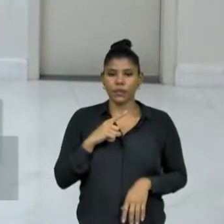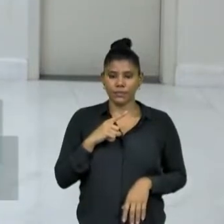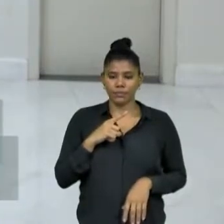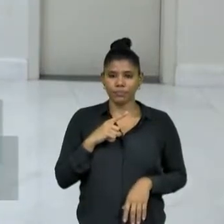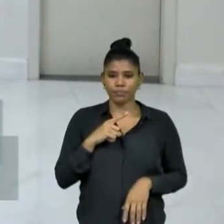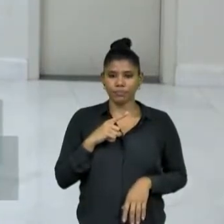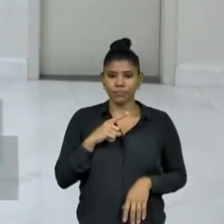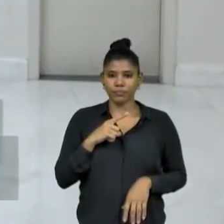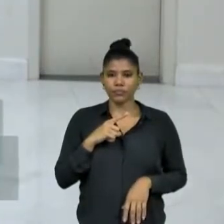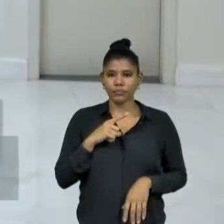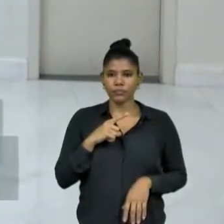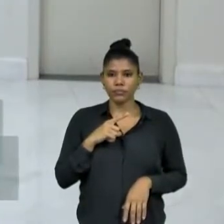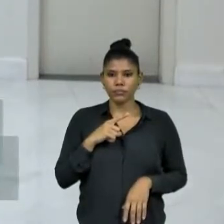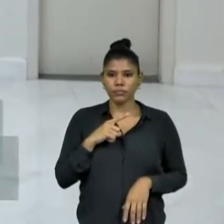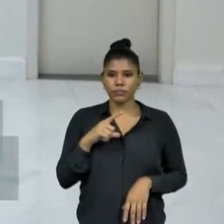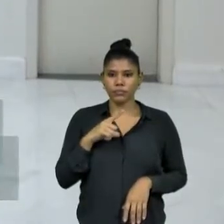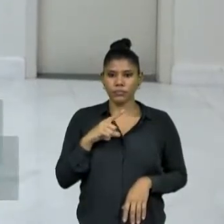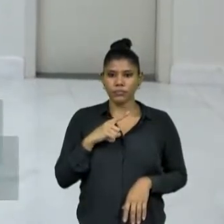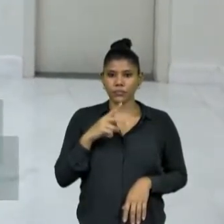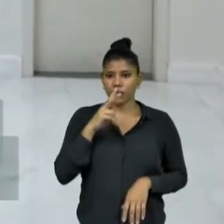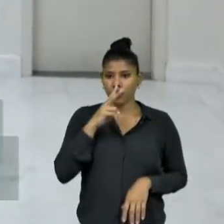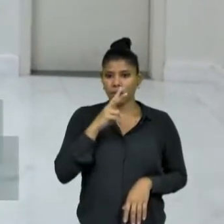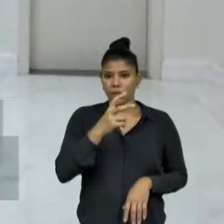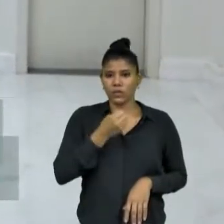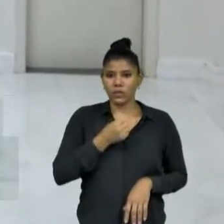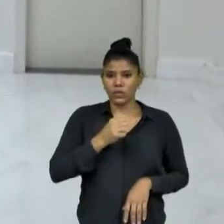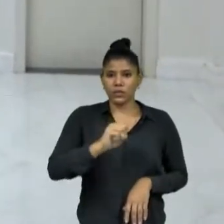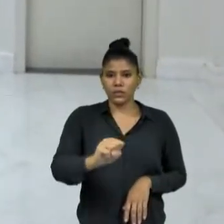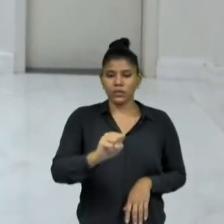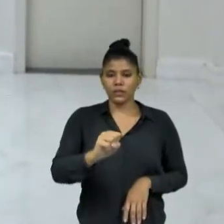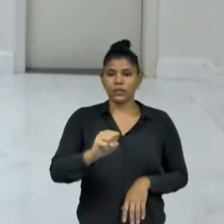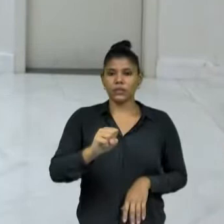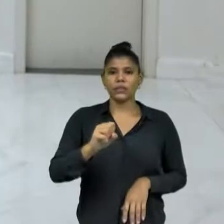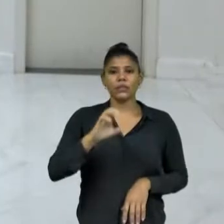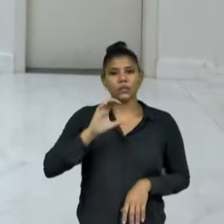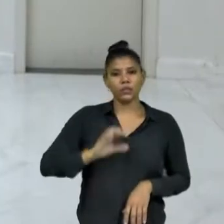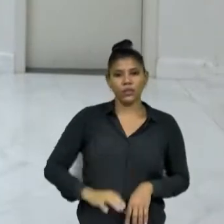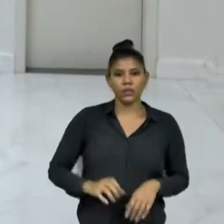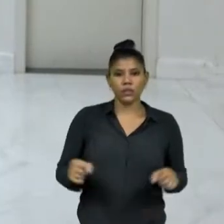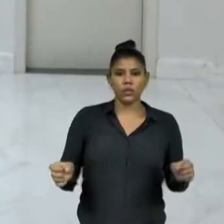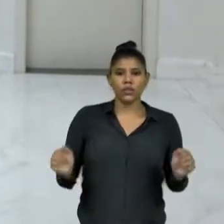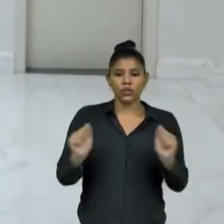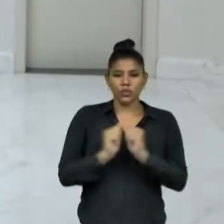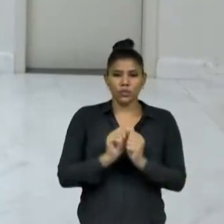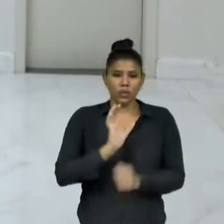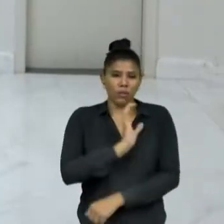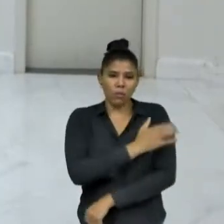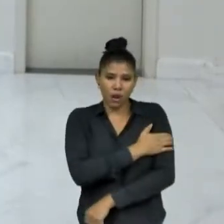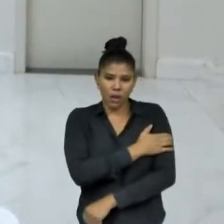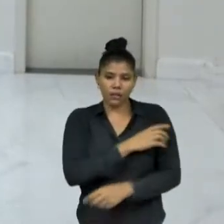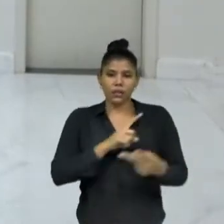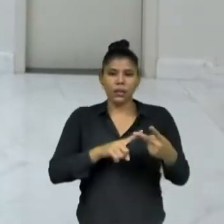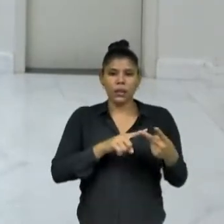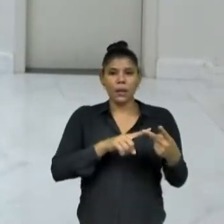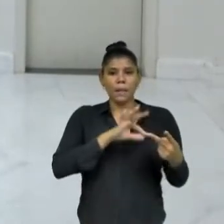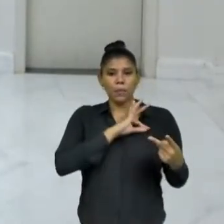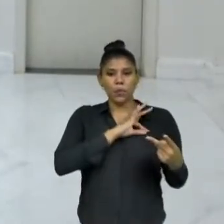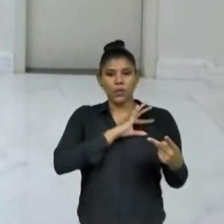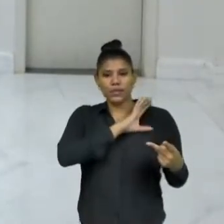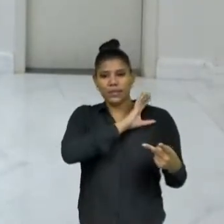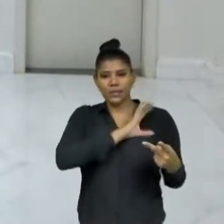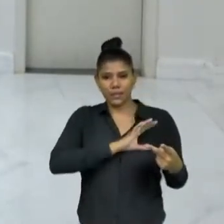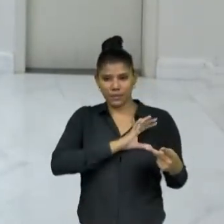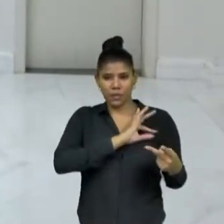ampla força de defesa do cidadão, juntando-se Guarda Municipal, Polícia Civil, Polícia Militar, todos os órgãos de